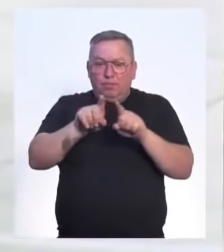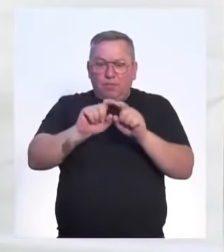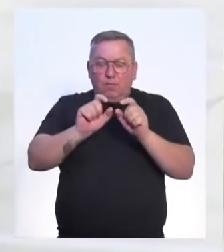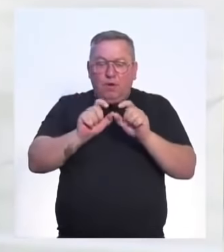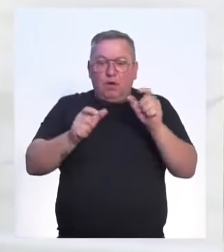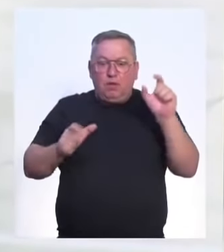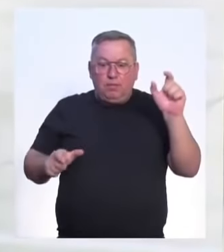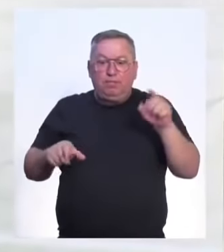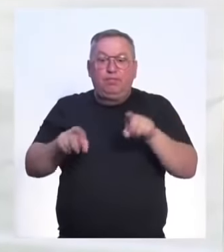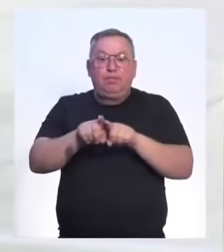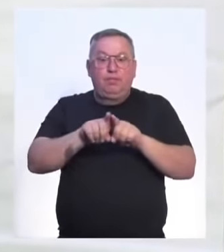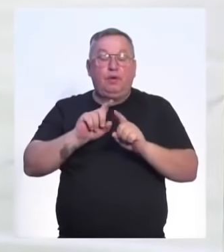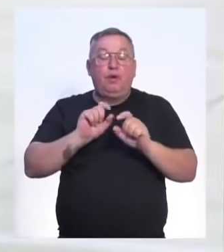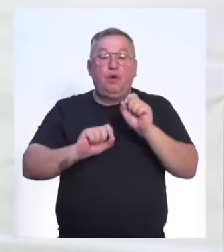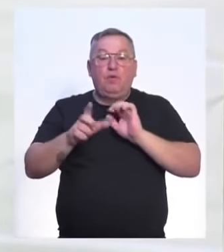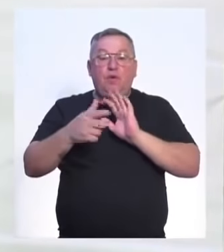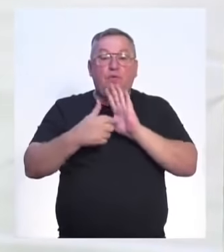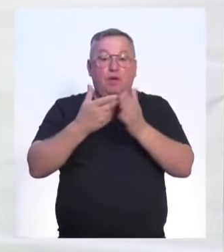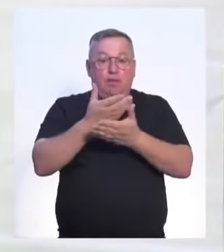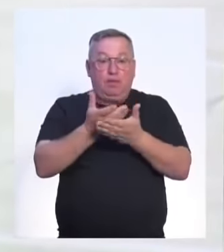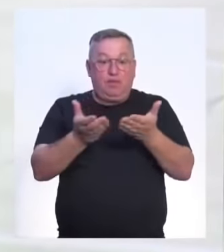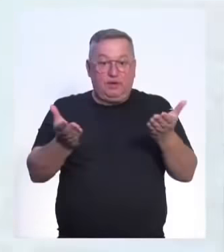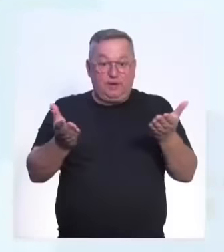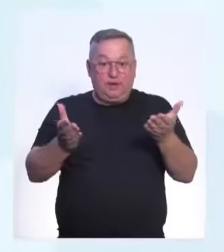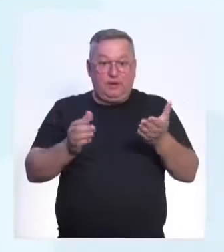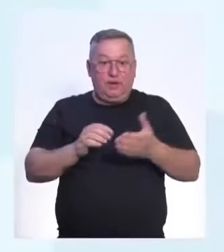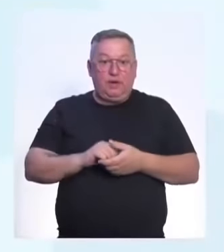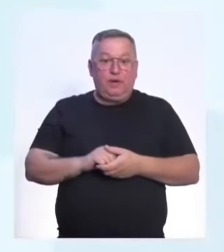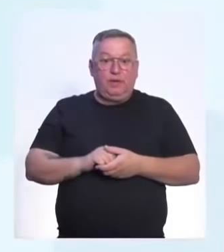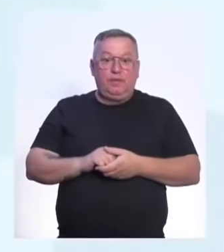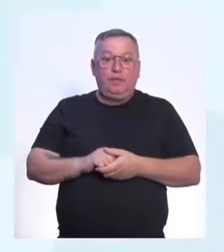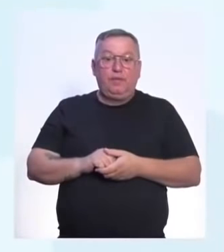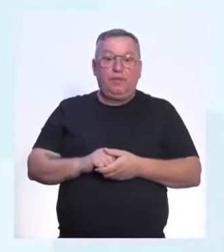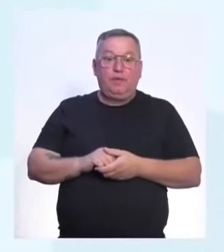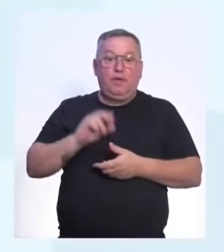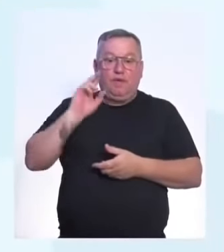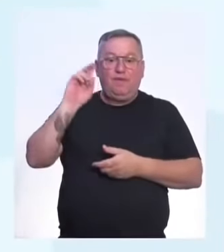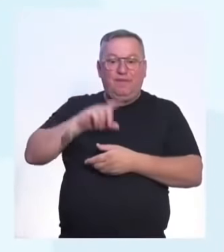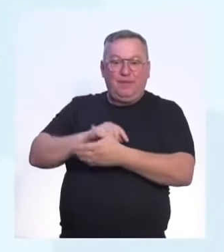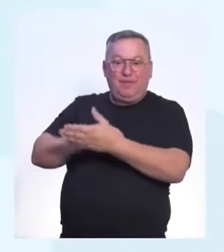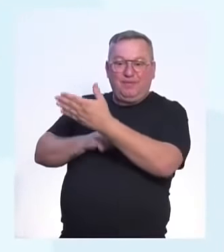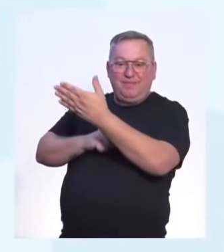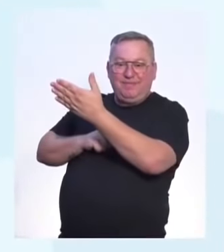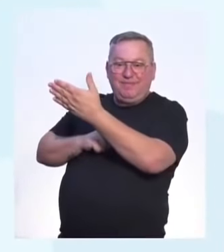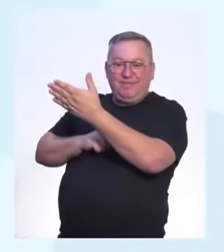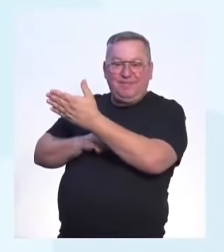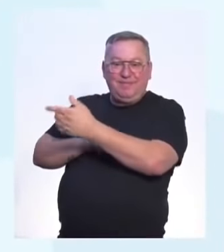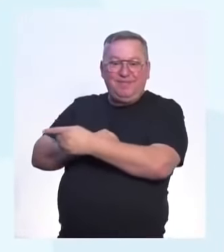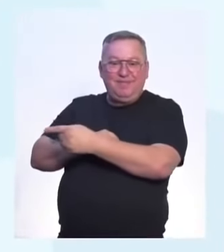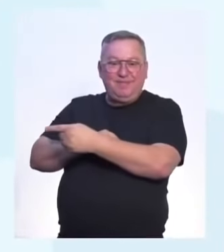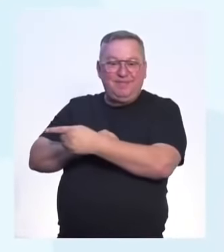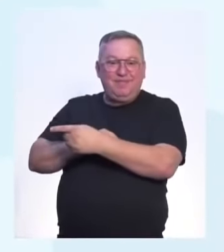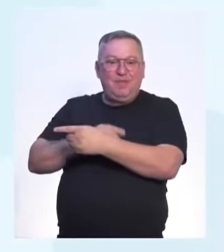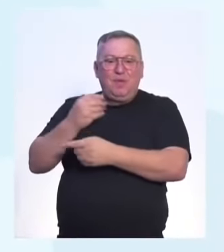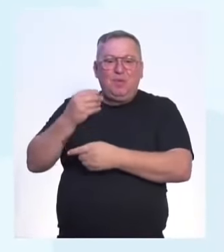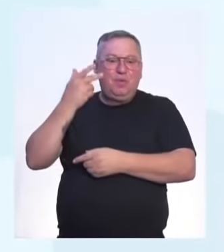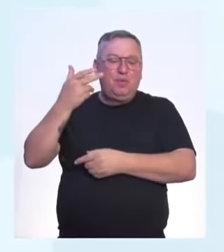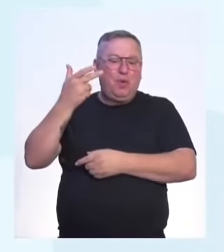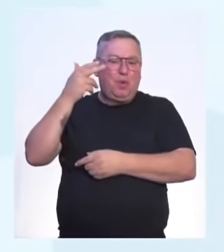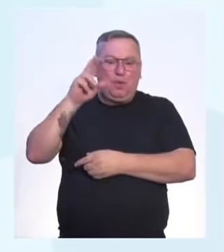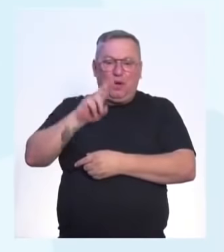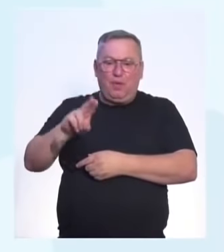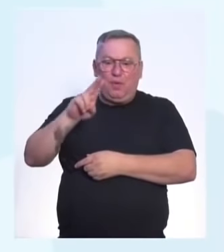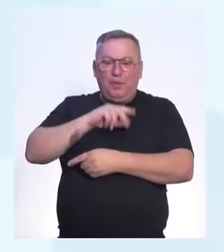entre outras coisas, tá? Aí vai aparecer para você, o diretor vai voltar para a gente, a telinha, aparece um objeto interessante, muito comum e